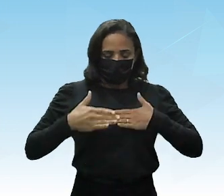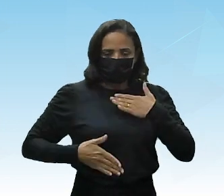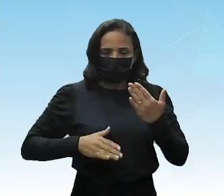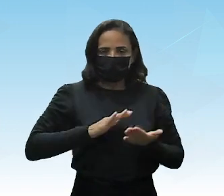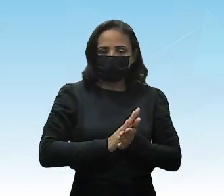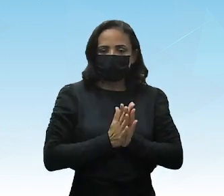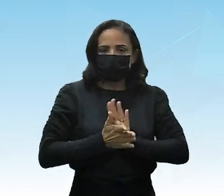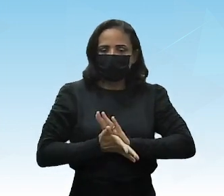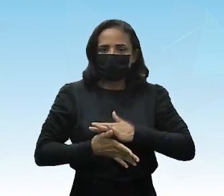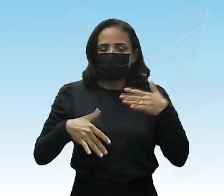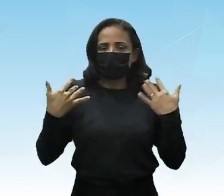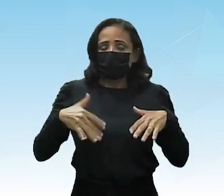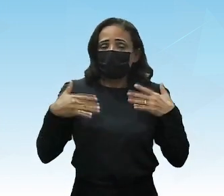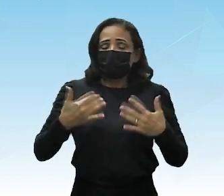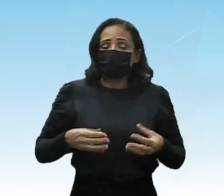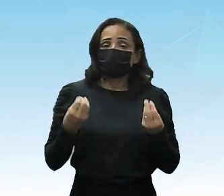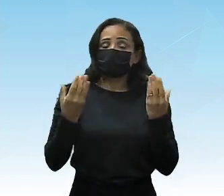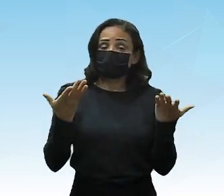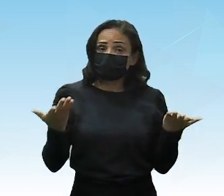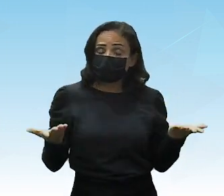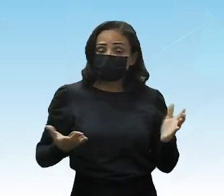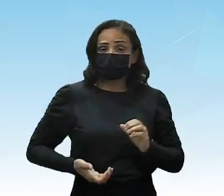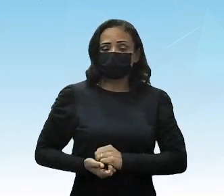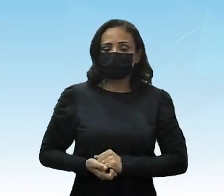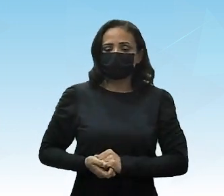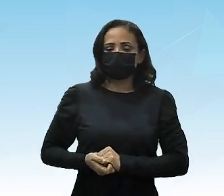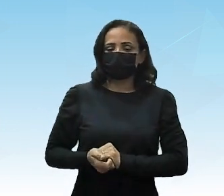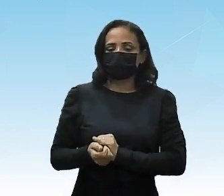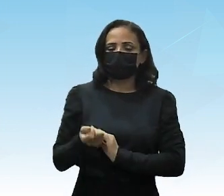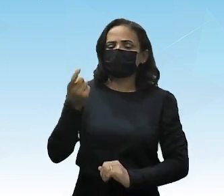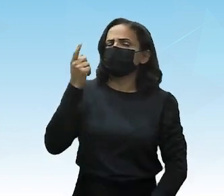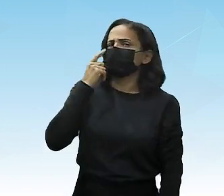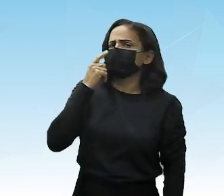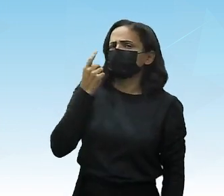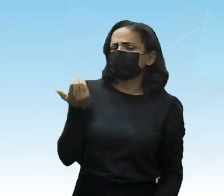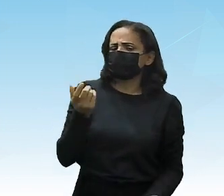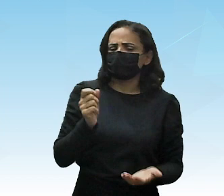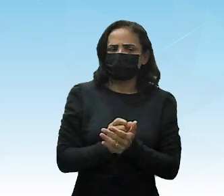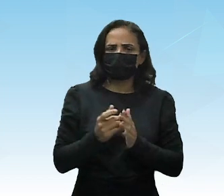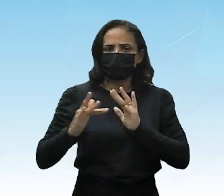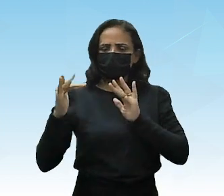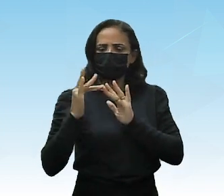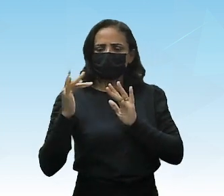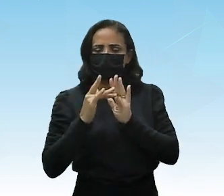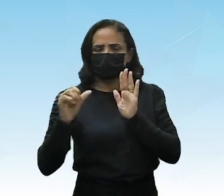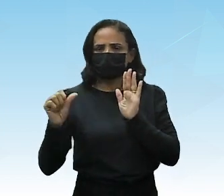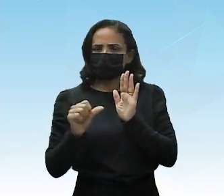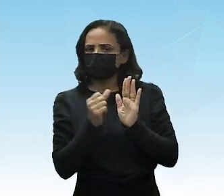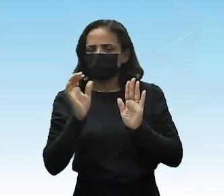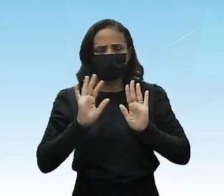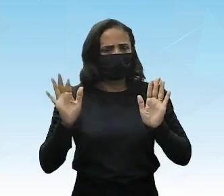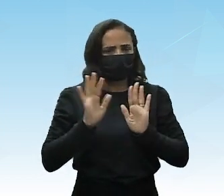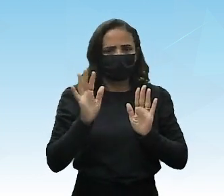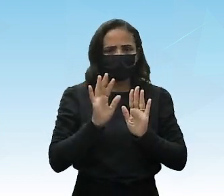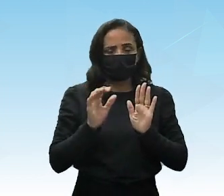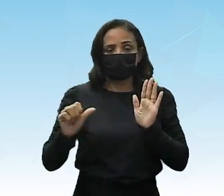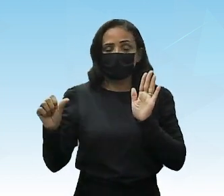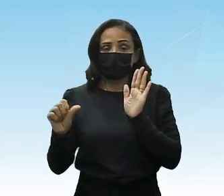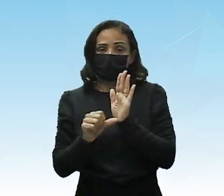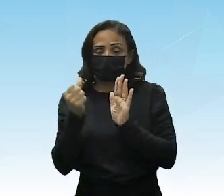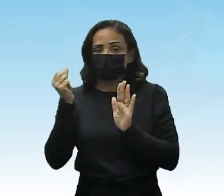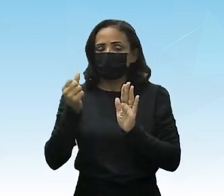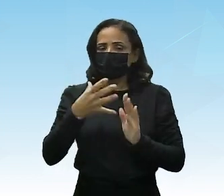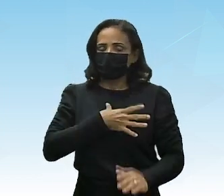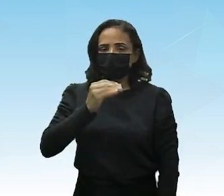RH. Aí você vai dizer assim, Andrei, mas esse anti-RH não vai pegar o primeiro filho, não? Não, porque o primeiro filho já nasceu. O primeiro